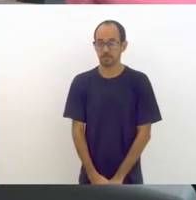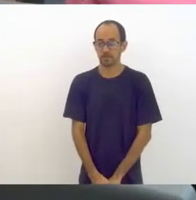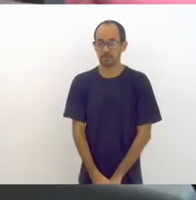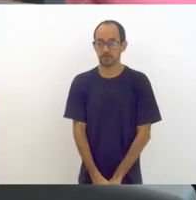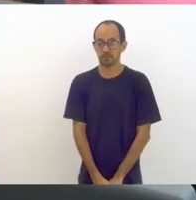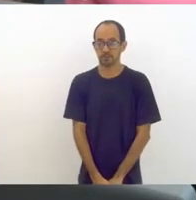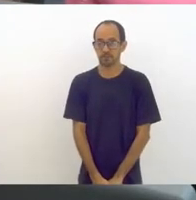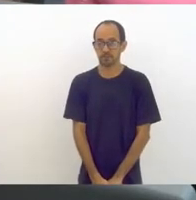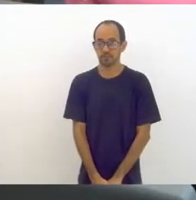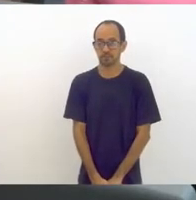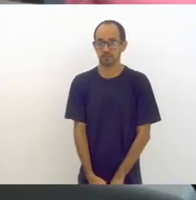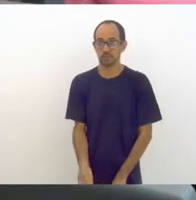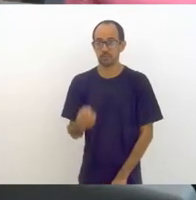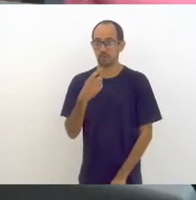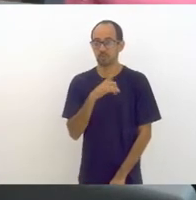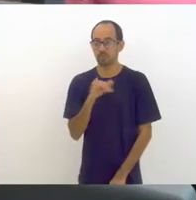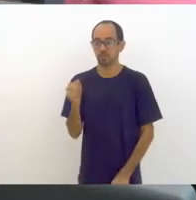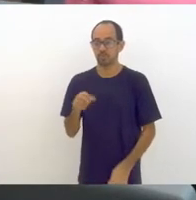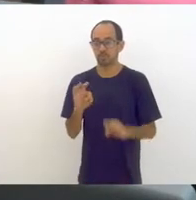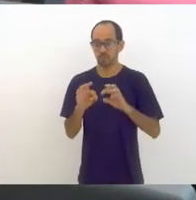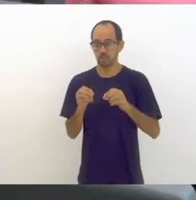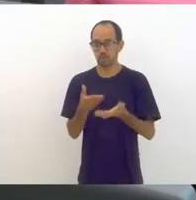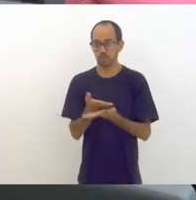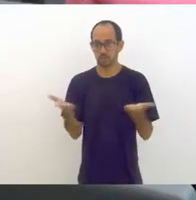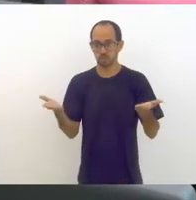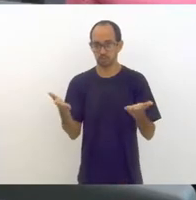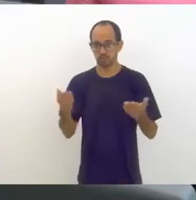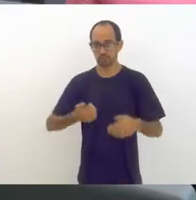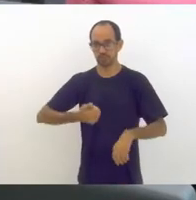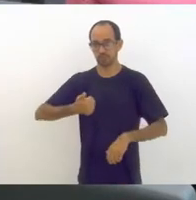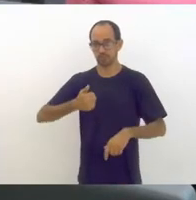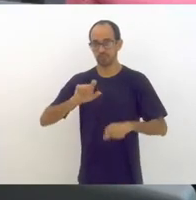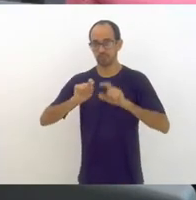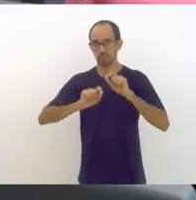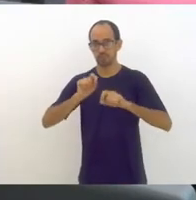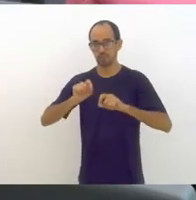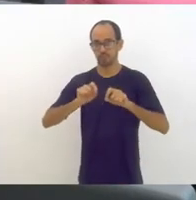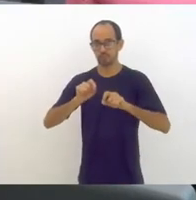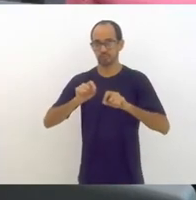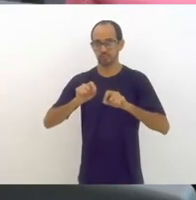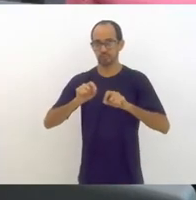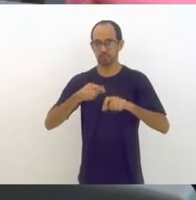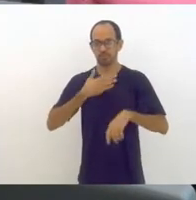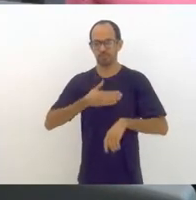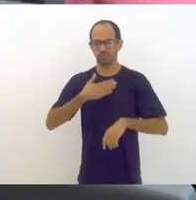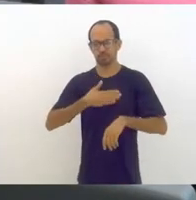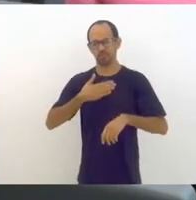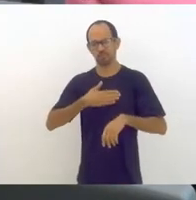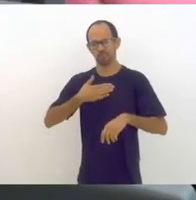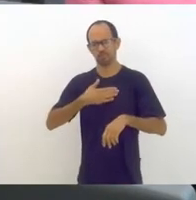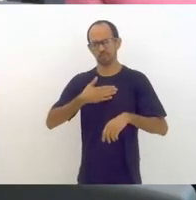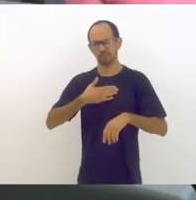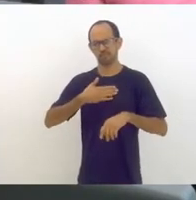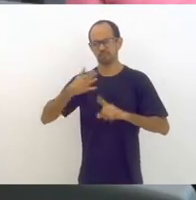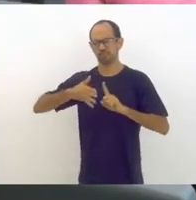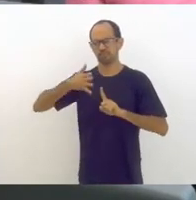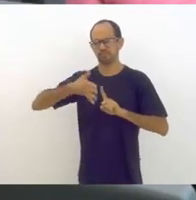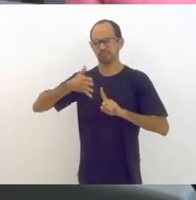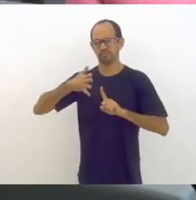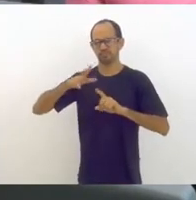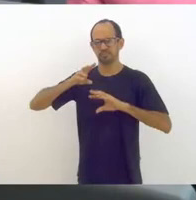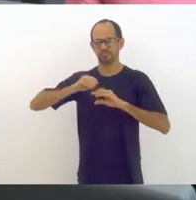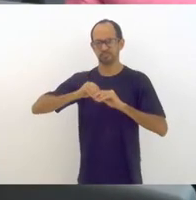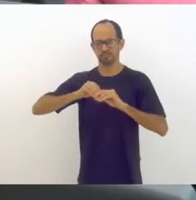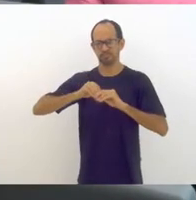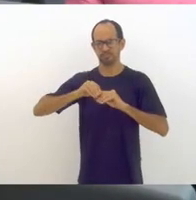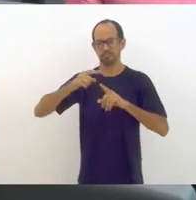Bom dia a todas e todos. Bem, primeiro, eu queria falar breves palavras, porque eu fui